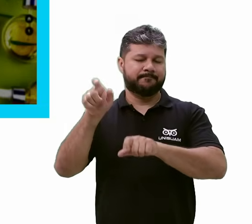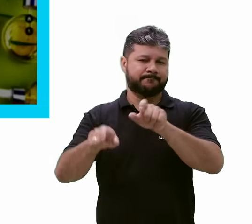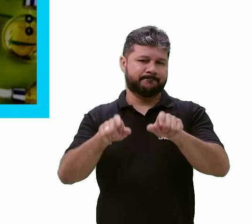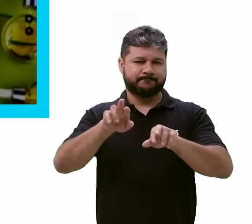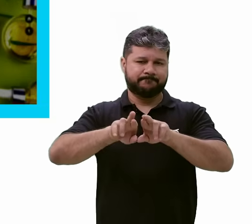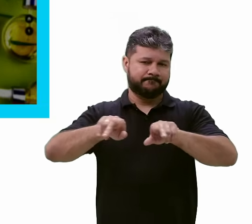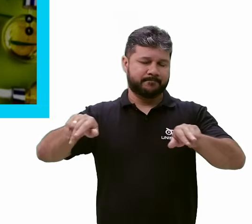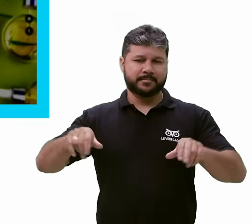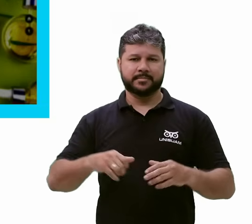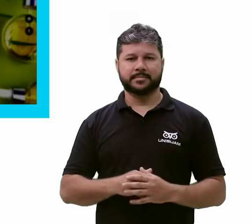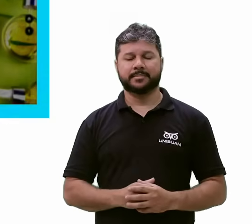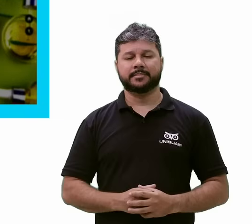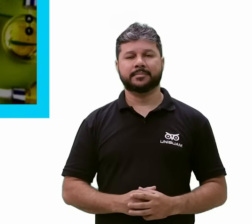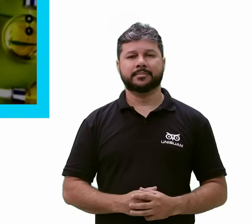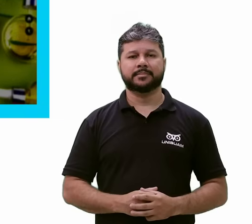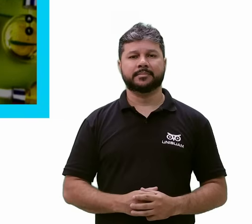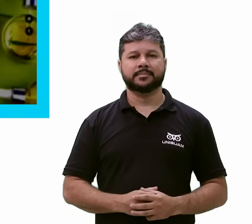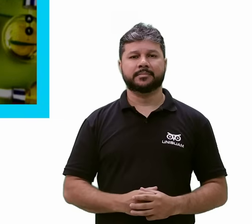muito, tá?